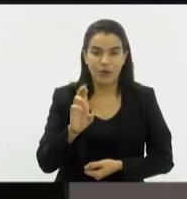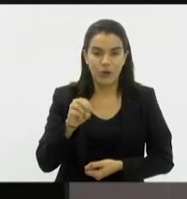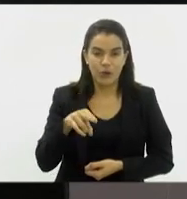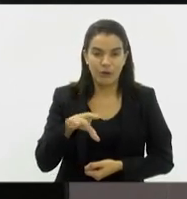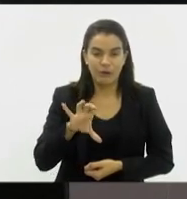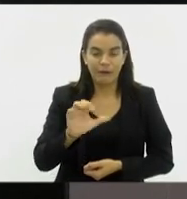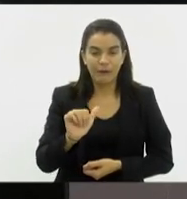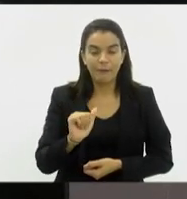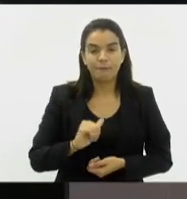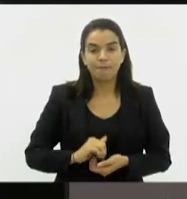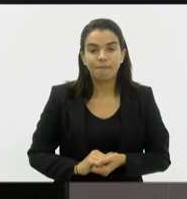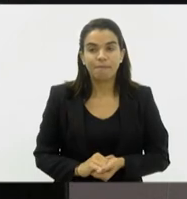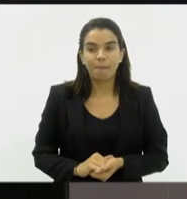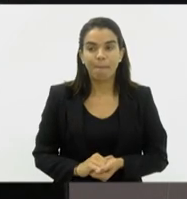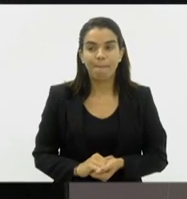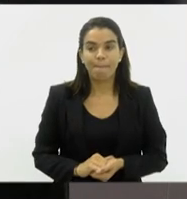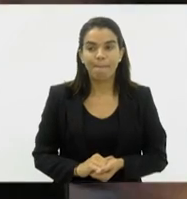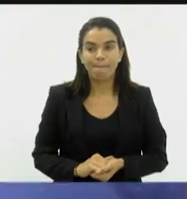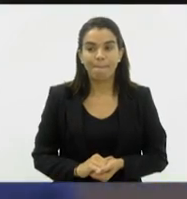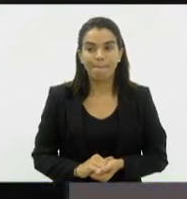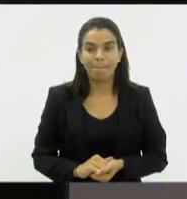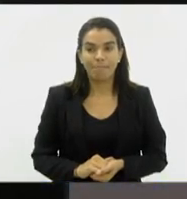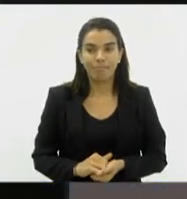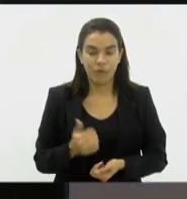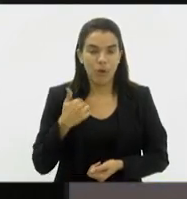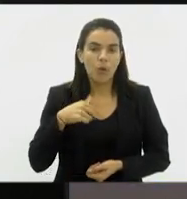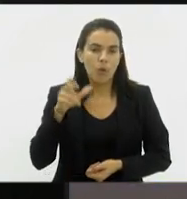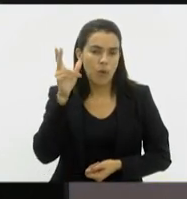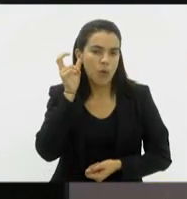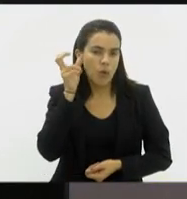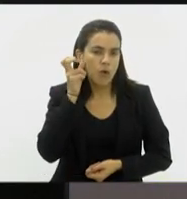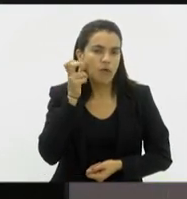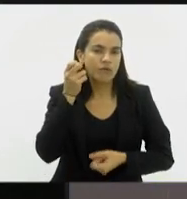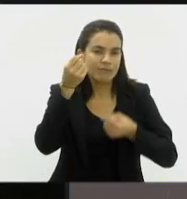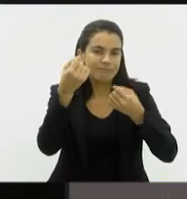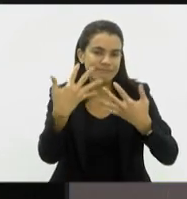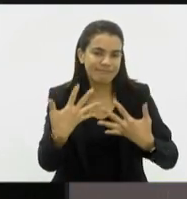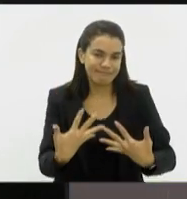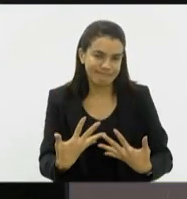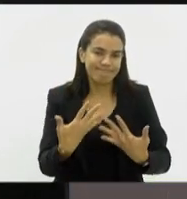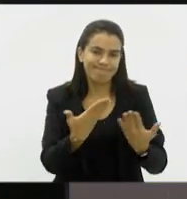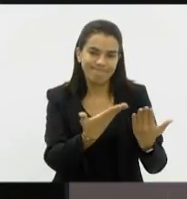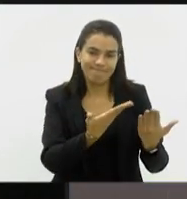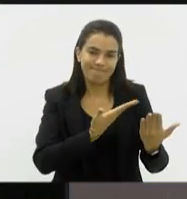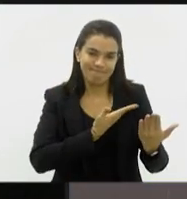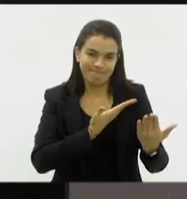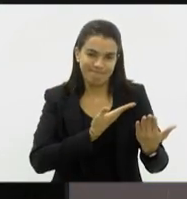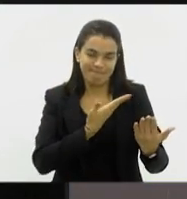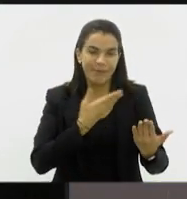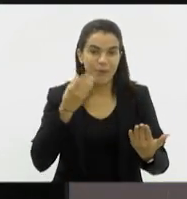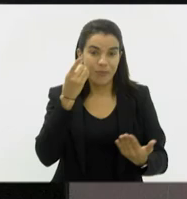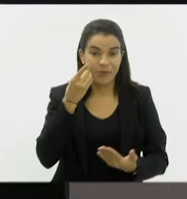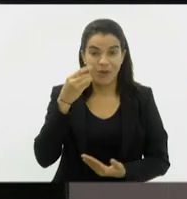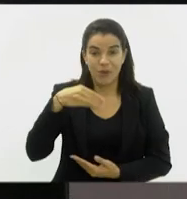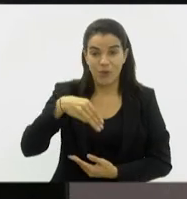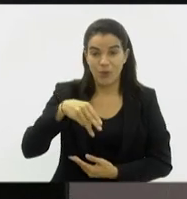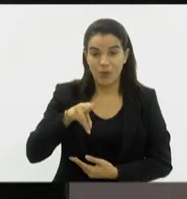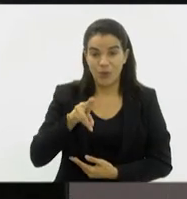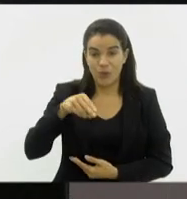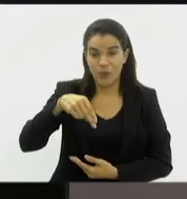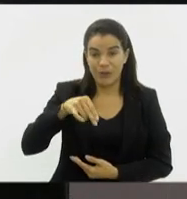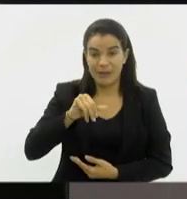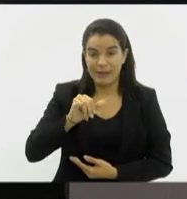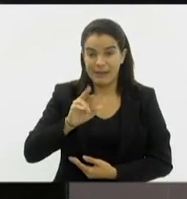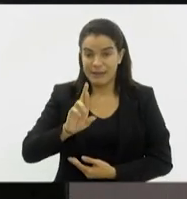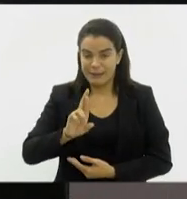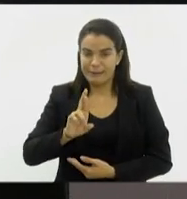presidenta eh eu ouvi aqui atentamente a colocação do querido colega muni Neto queria fazer